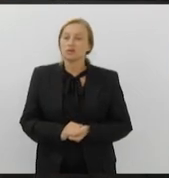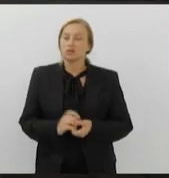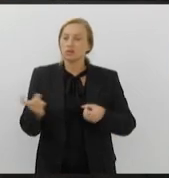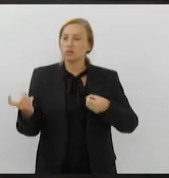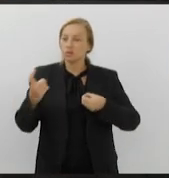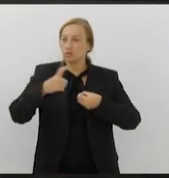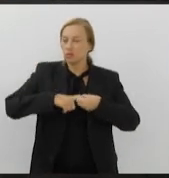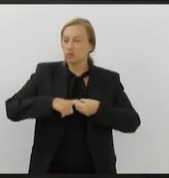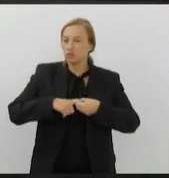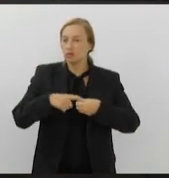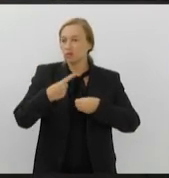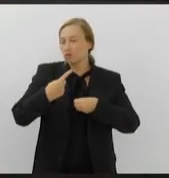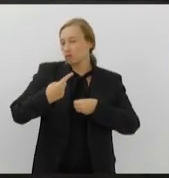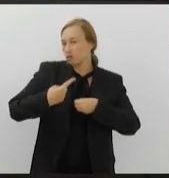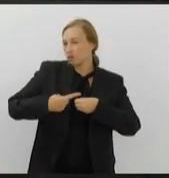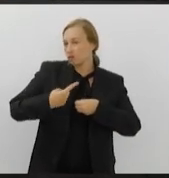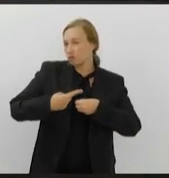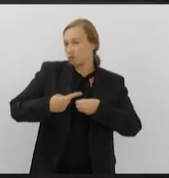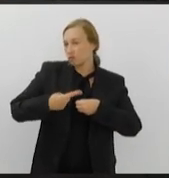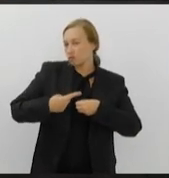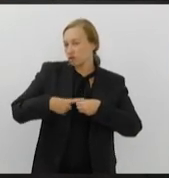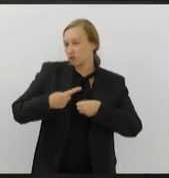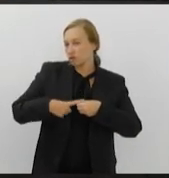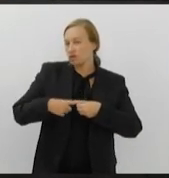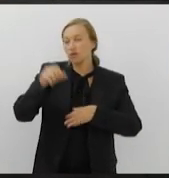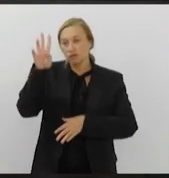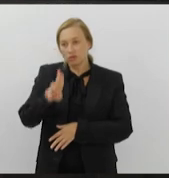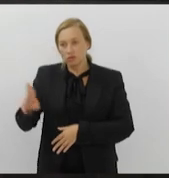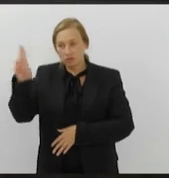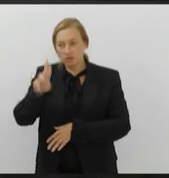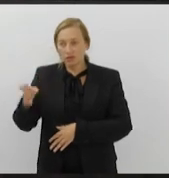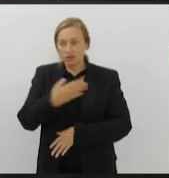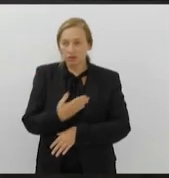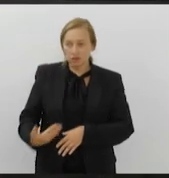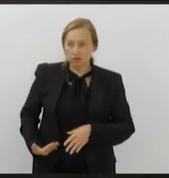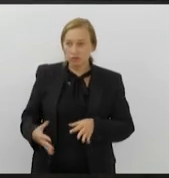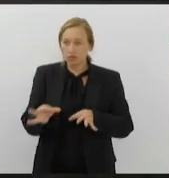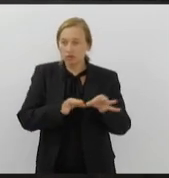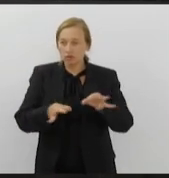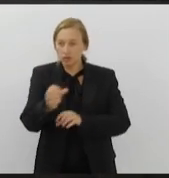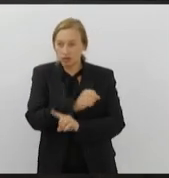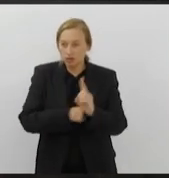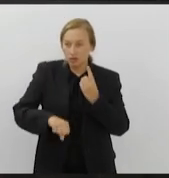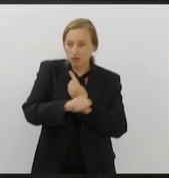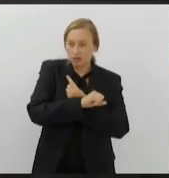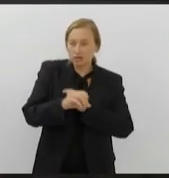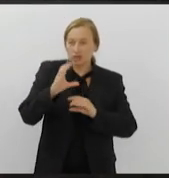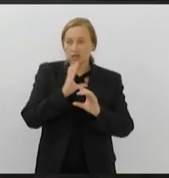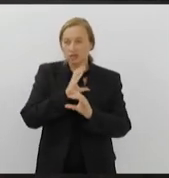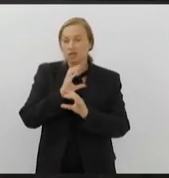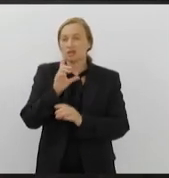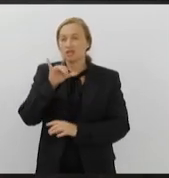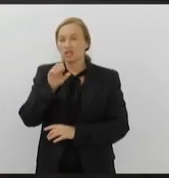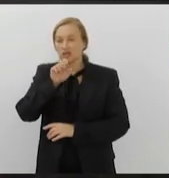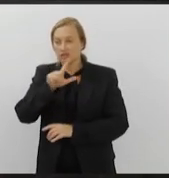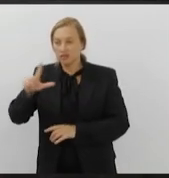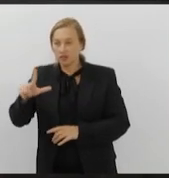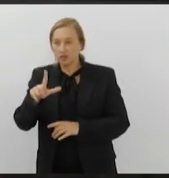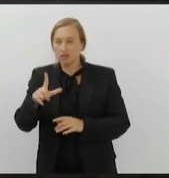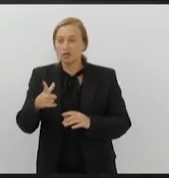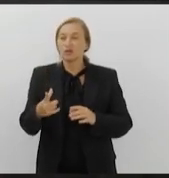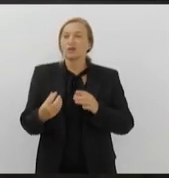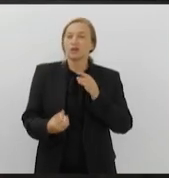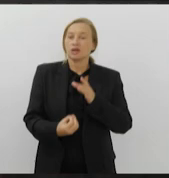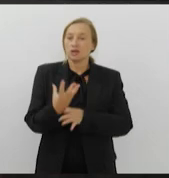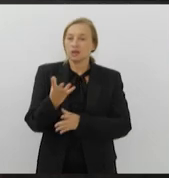com os municípios, universidades públicas e organizações da sociedade civil para viabilizar a instalação de